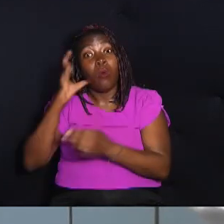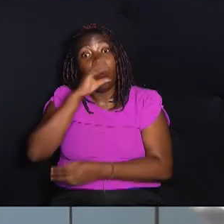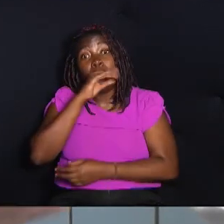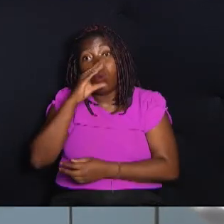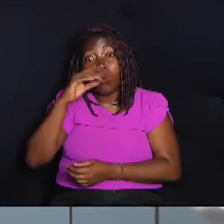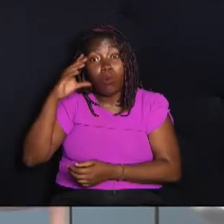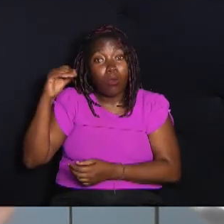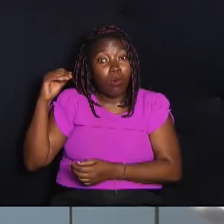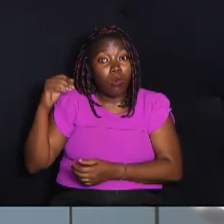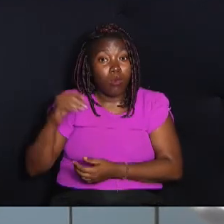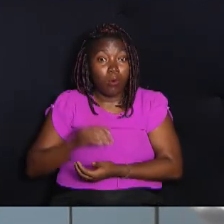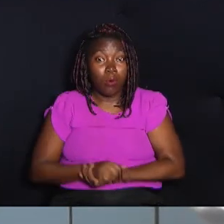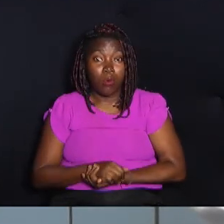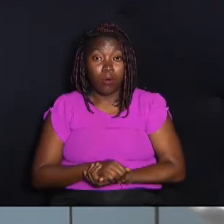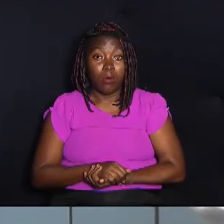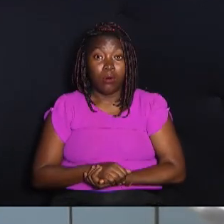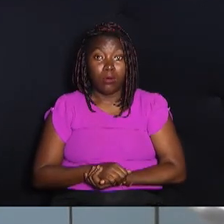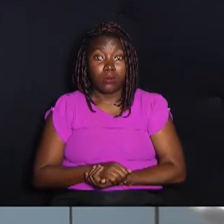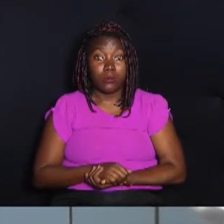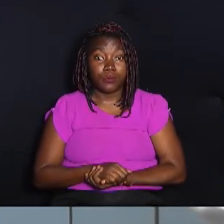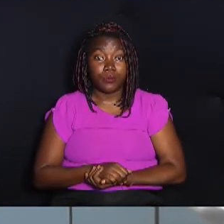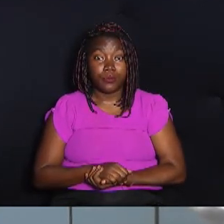né? Ele acaba